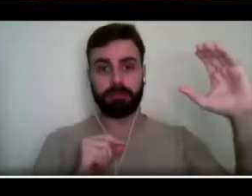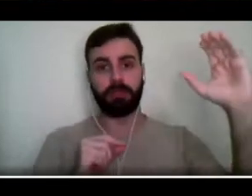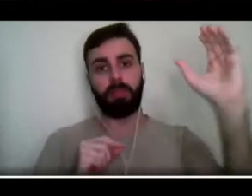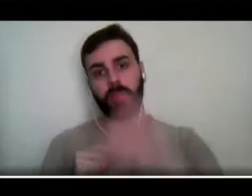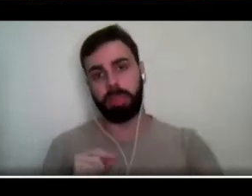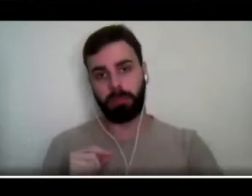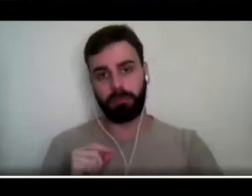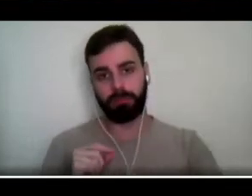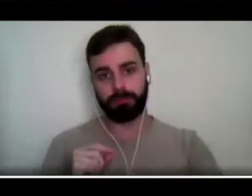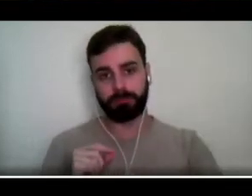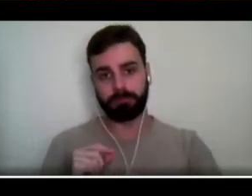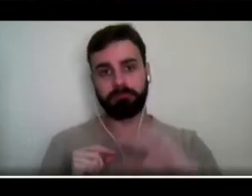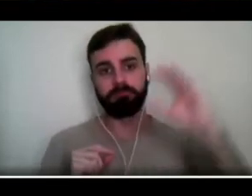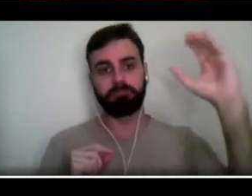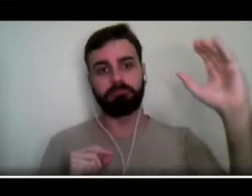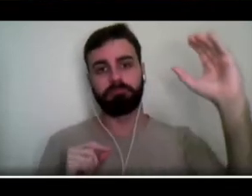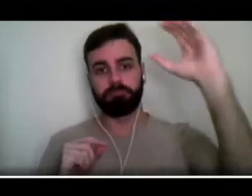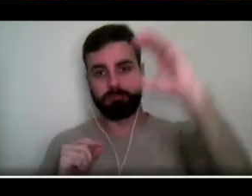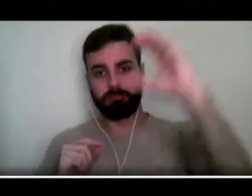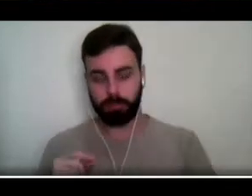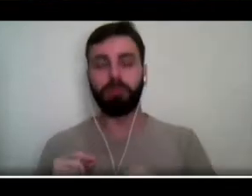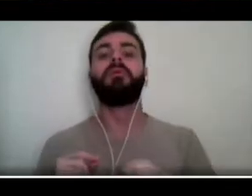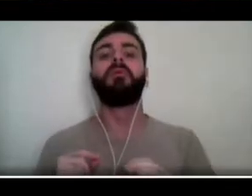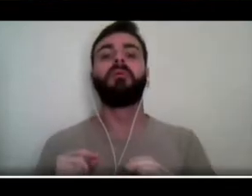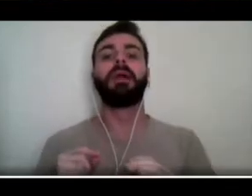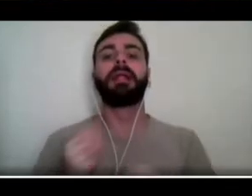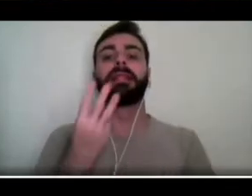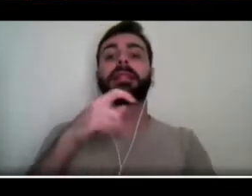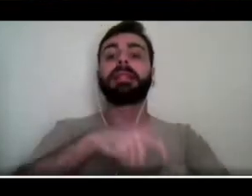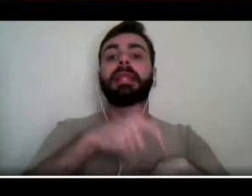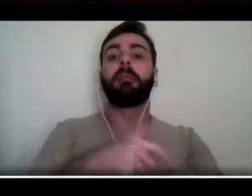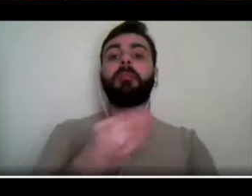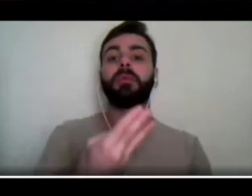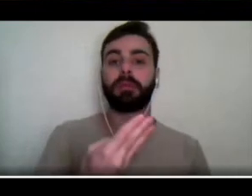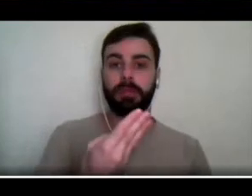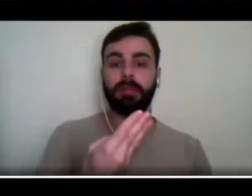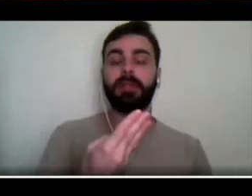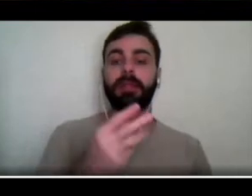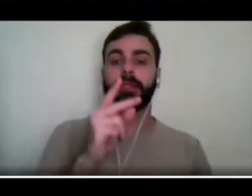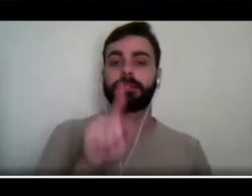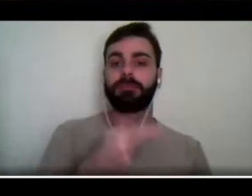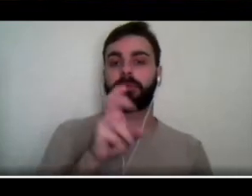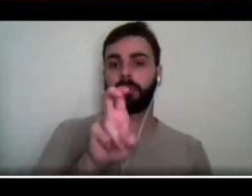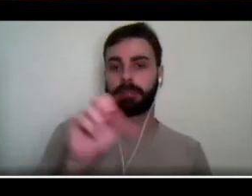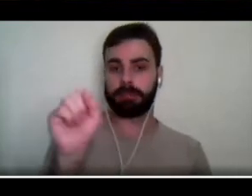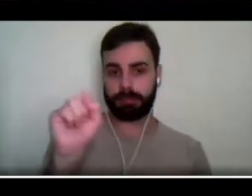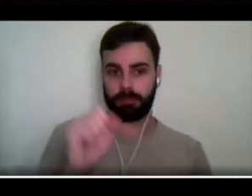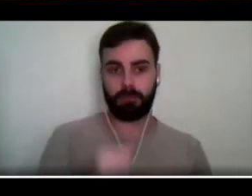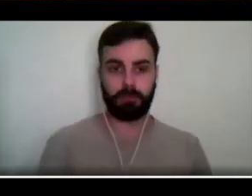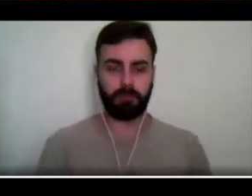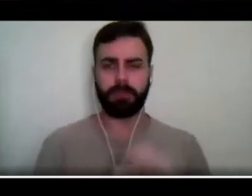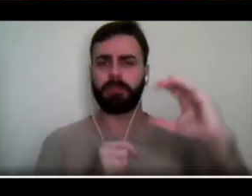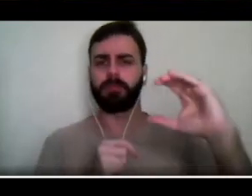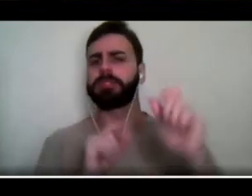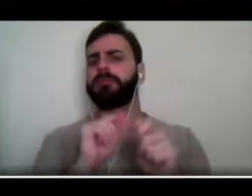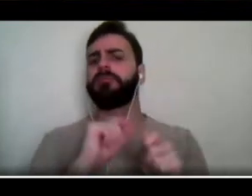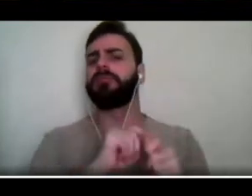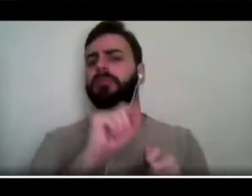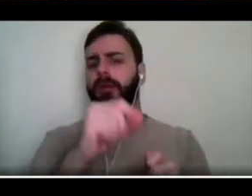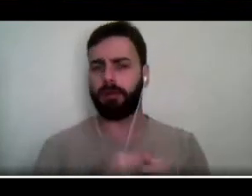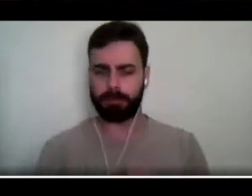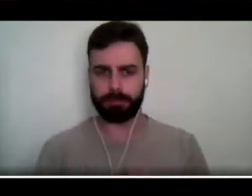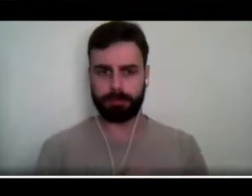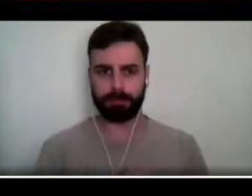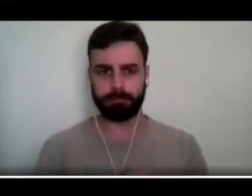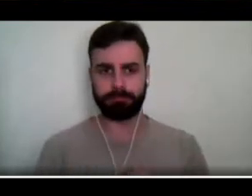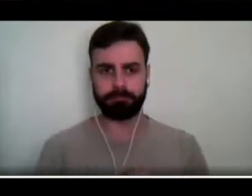3,5 segundos. Então, olha só, o Chirpy, o que ele faz? Né? Ele se deixa cair. Então, ele